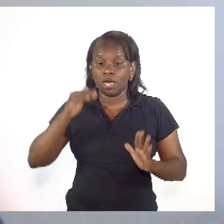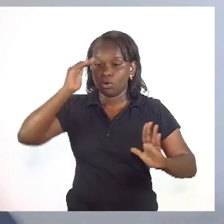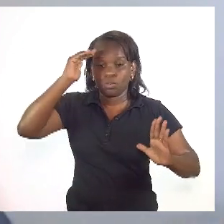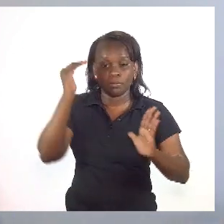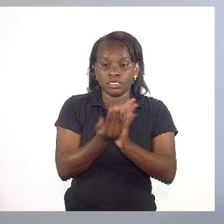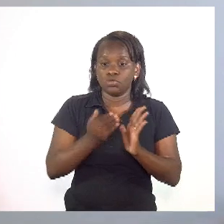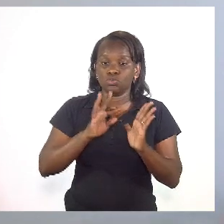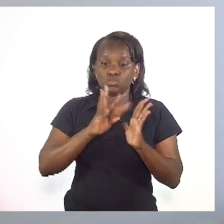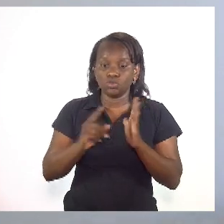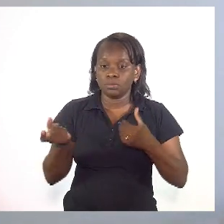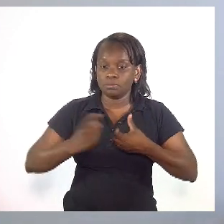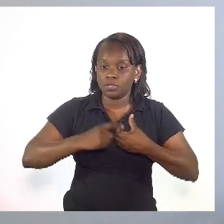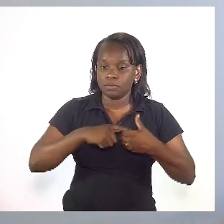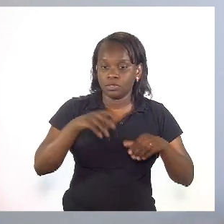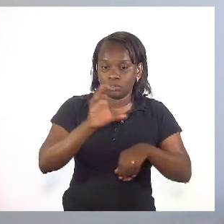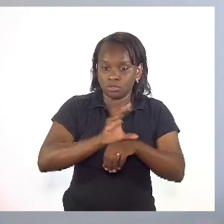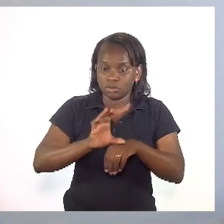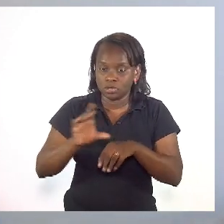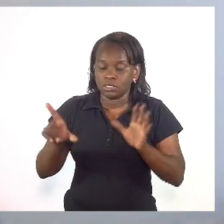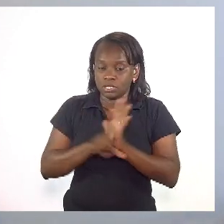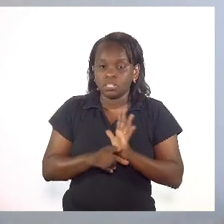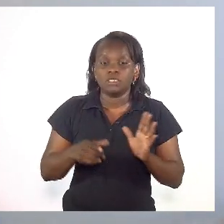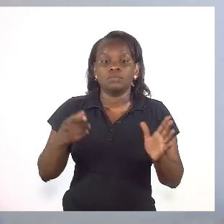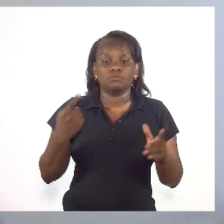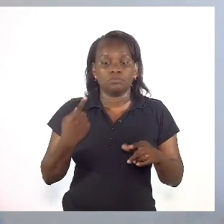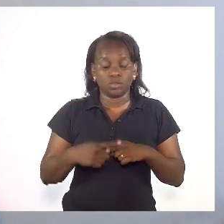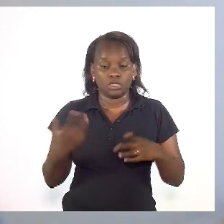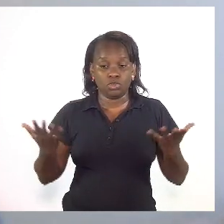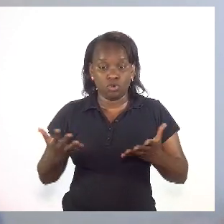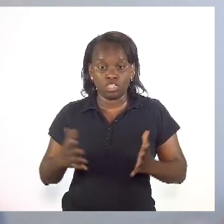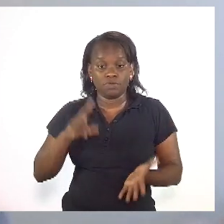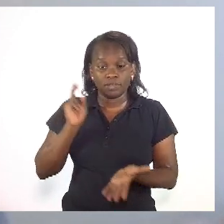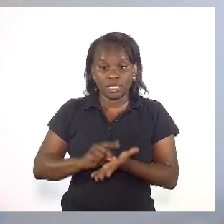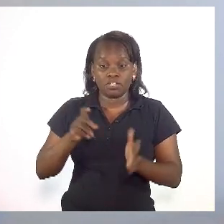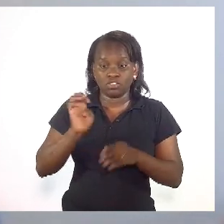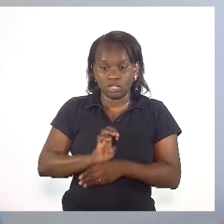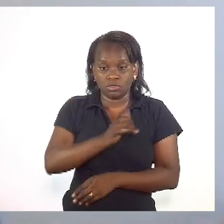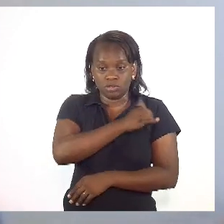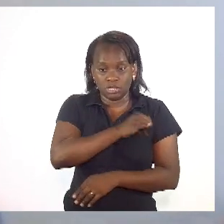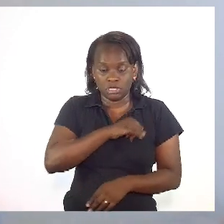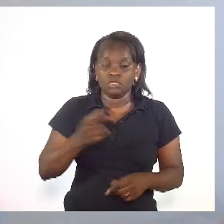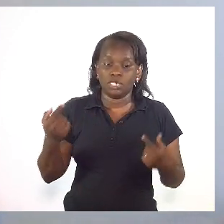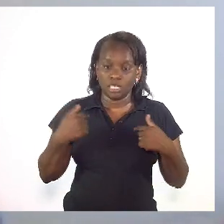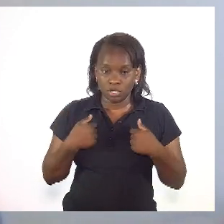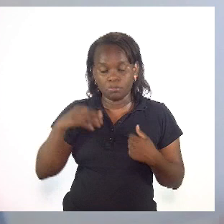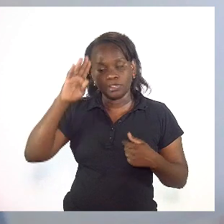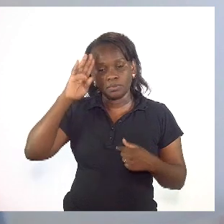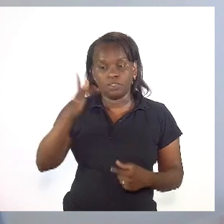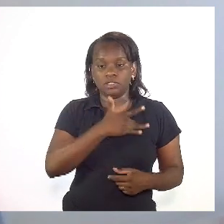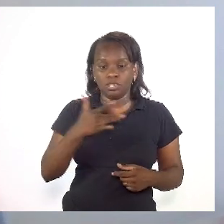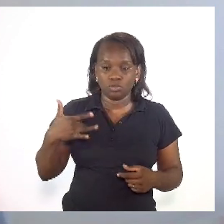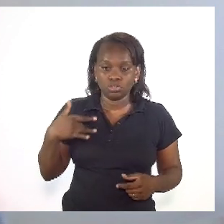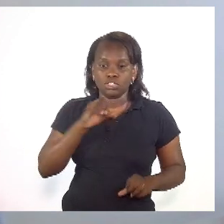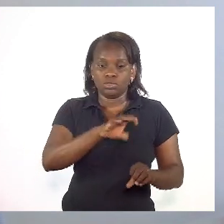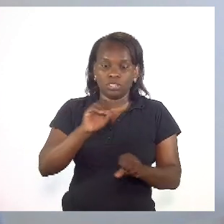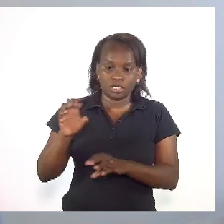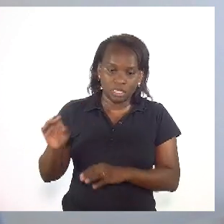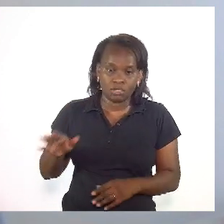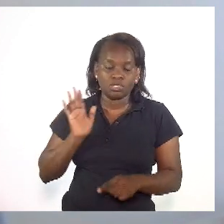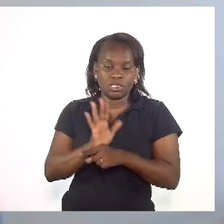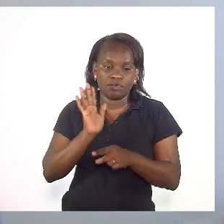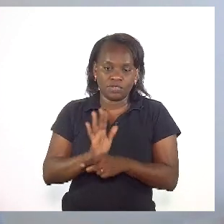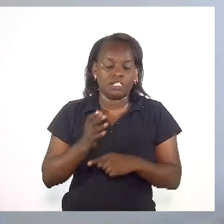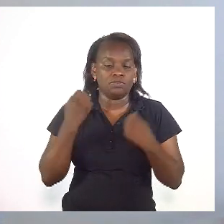ainda vinculações constitucionais, que são hoje a realidade do nosso Estado, e eu, especialmente na saúde e na educação,